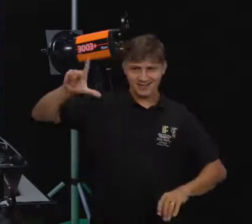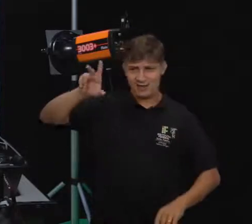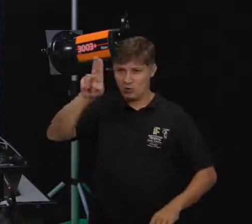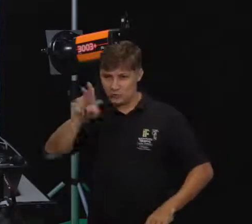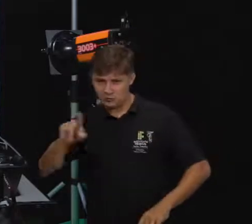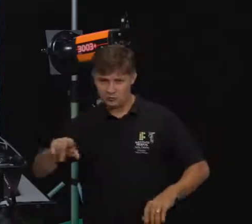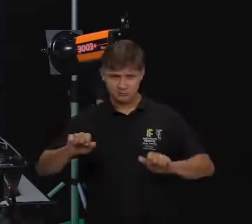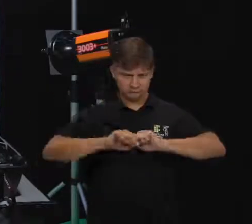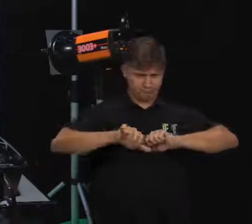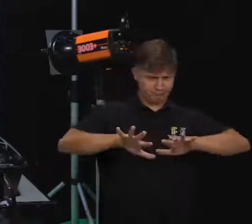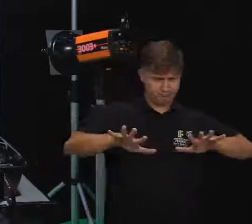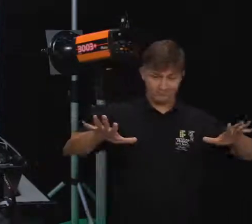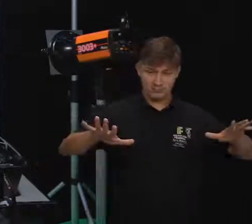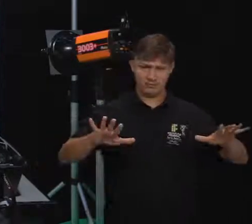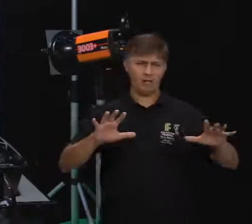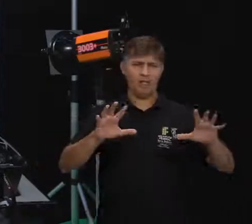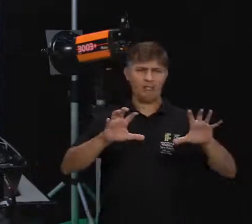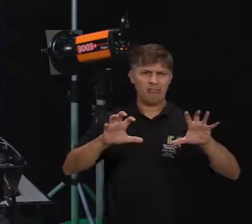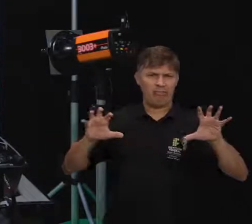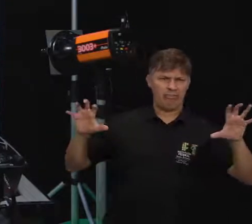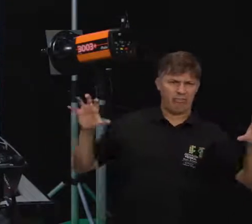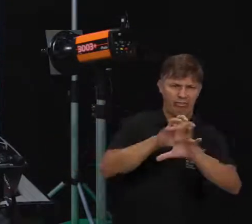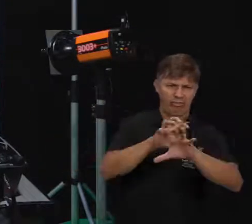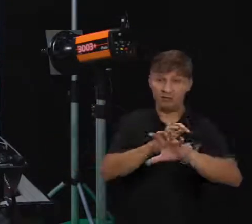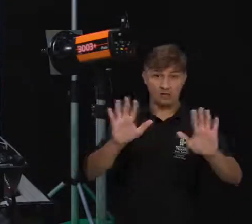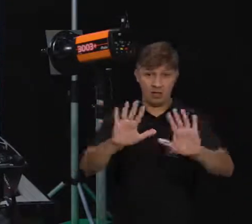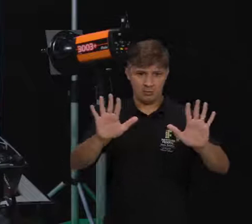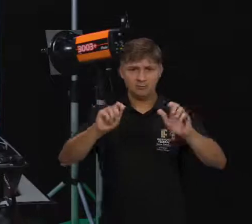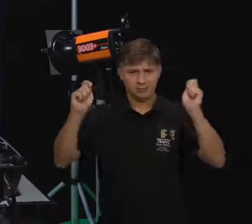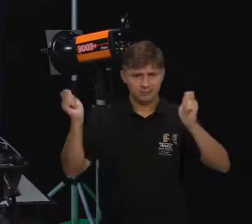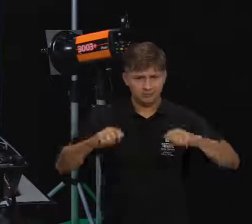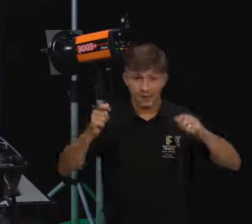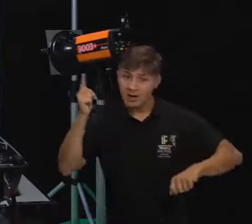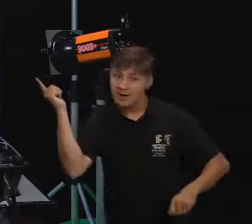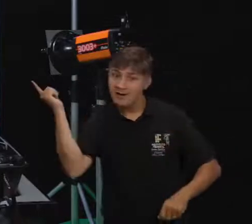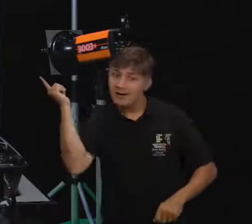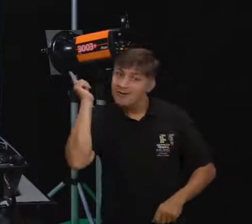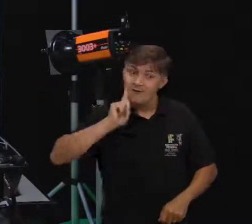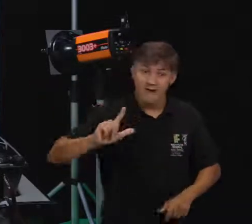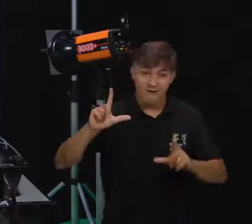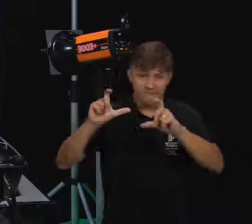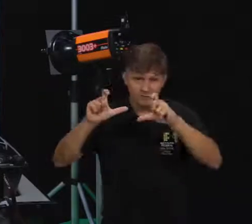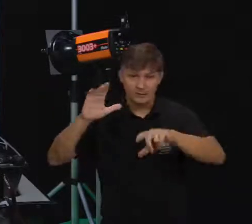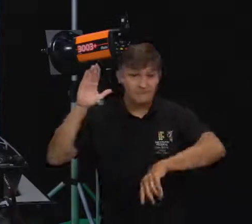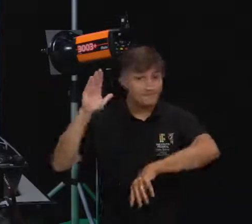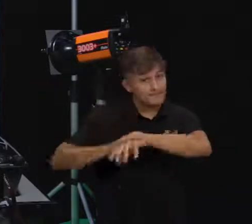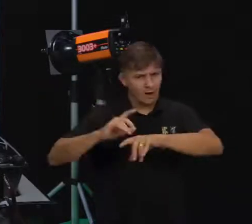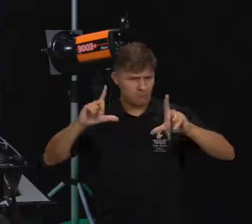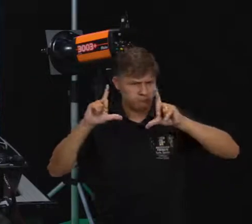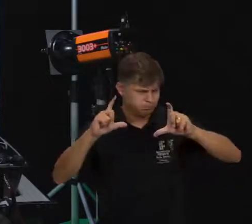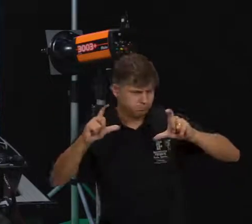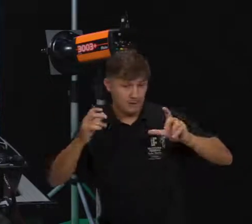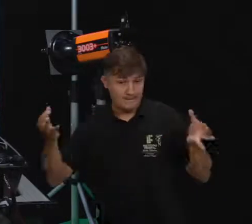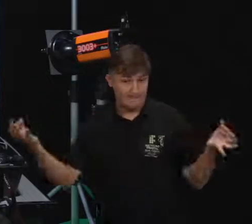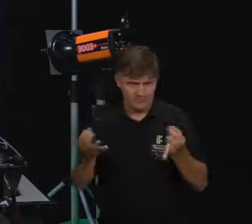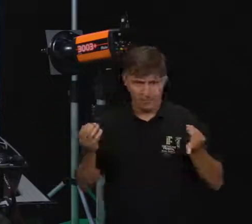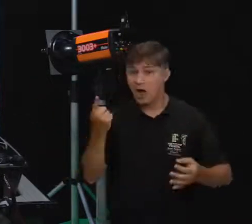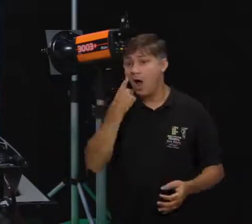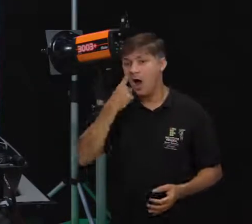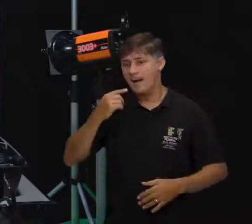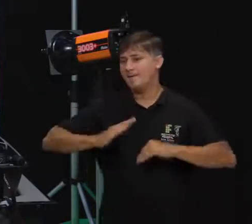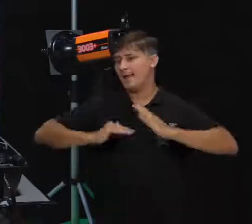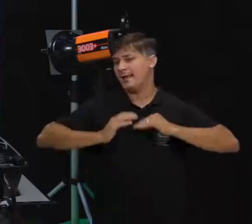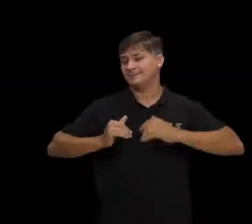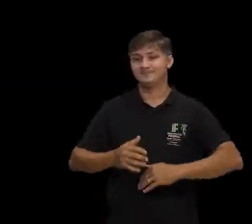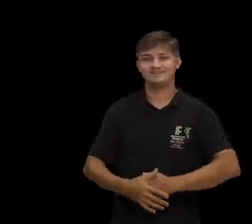resíduo luminoso, o que não provoca o borrão, né? Aquela foto borrada, ou seja, eu teria uma foto mais congelada. Então vamos